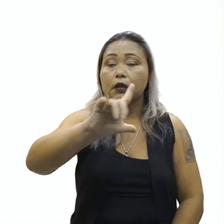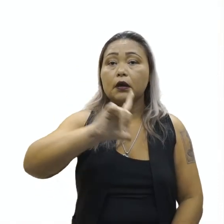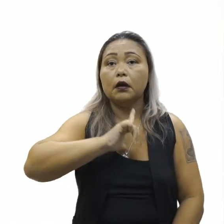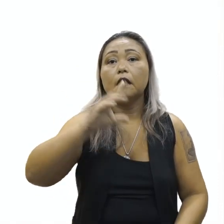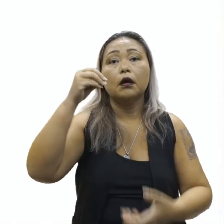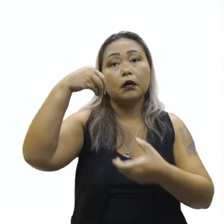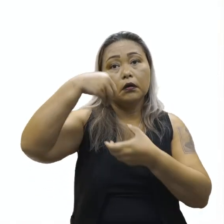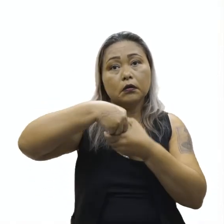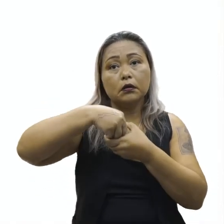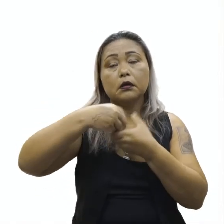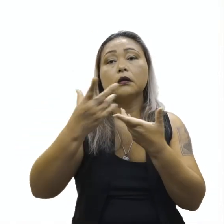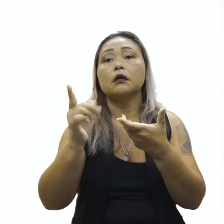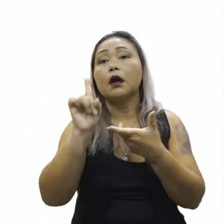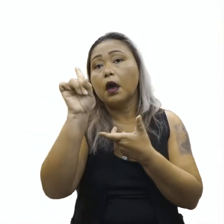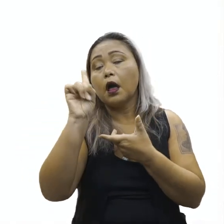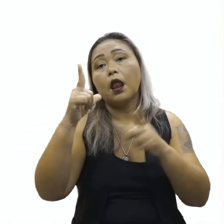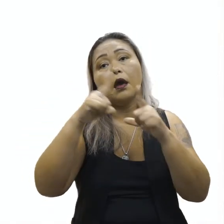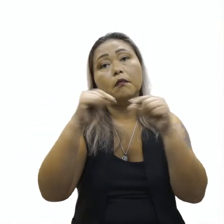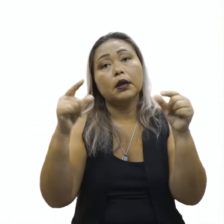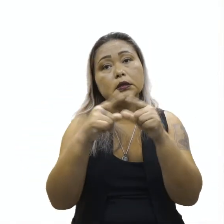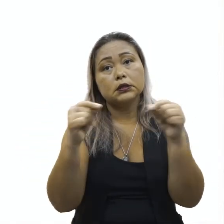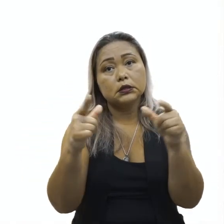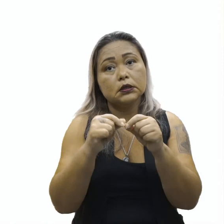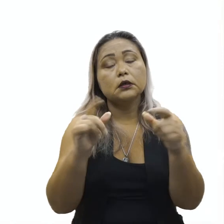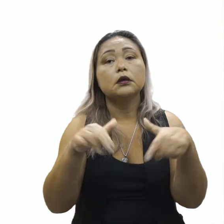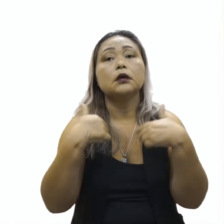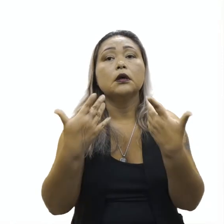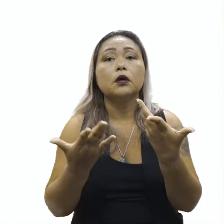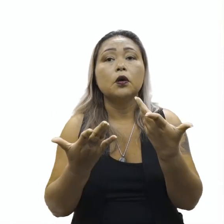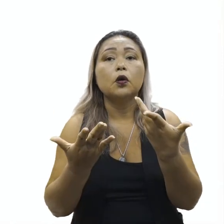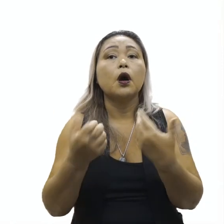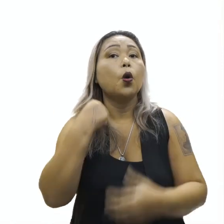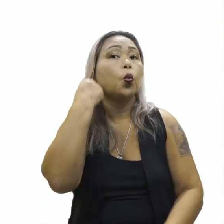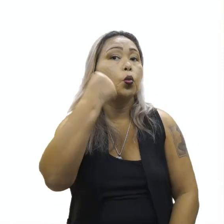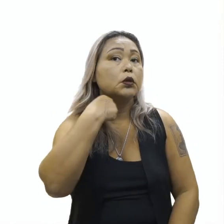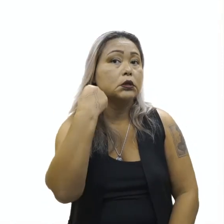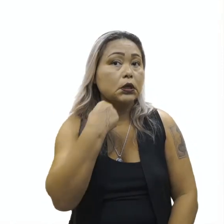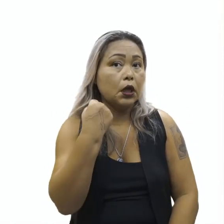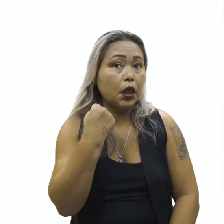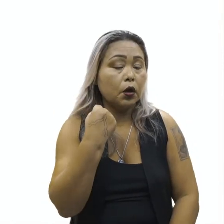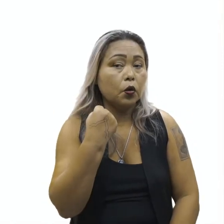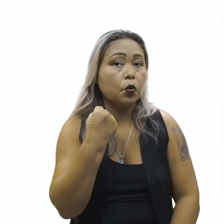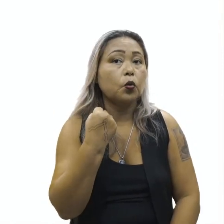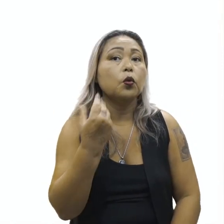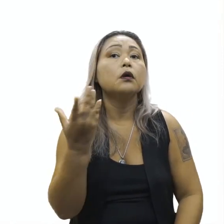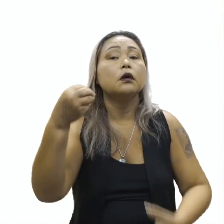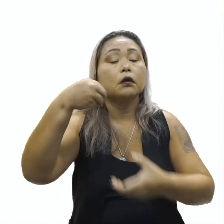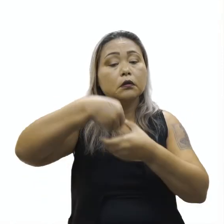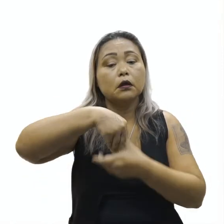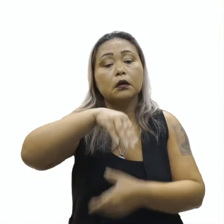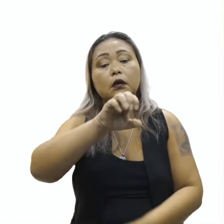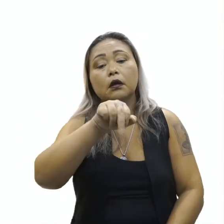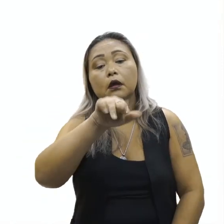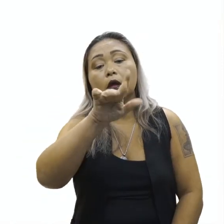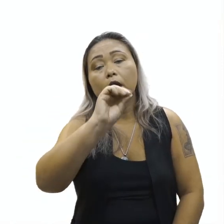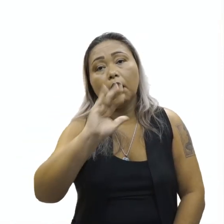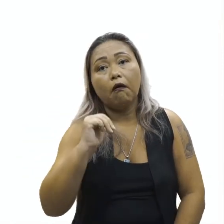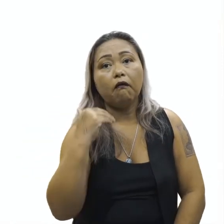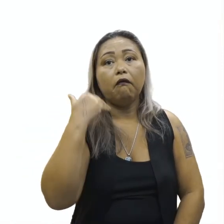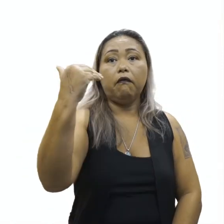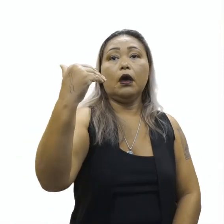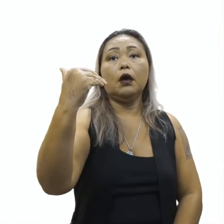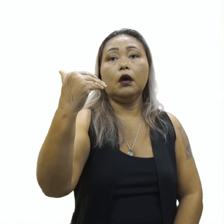Deputados lá em Brasília, né? Os senadores, que ficam no Senado, são uma esfera maior, tem